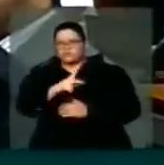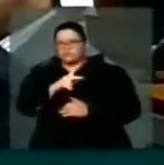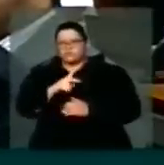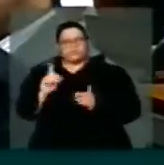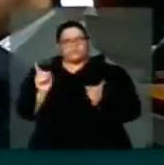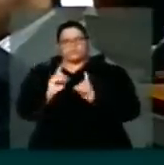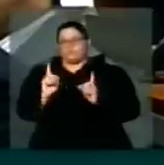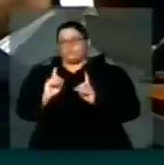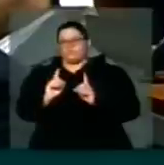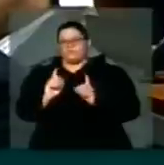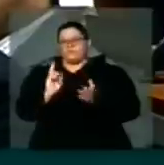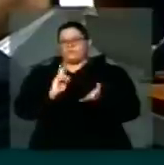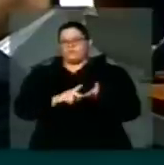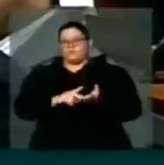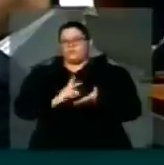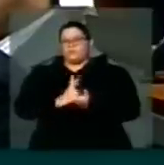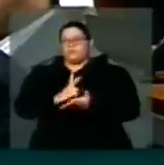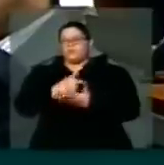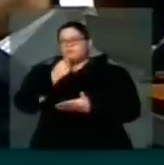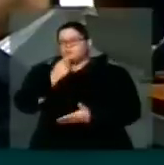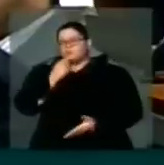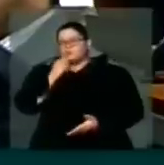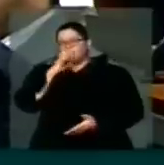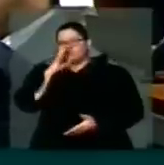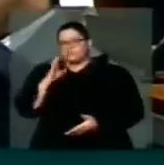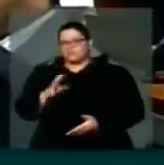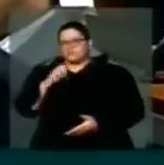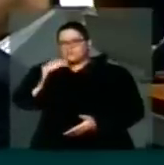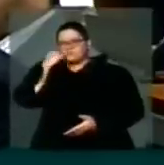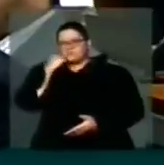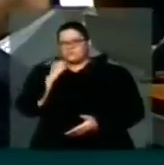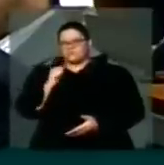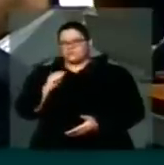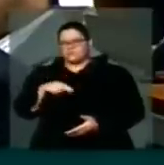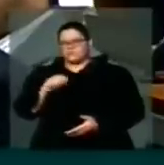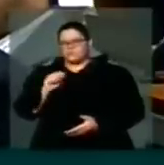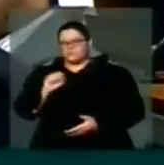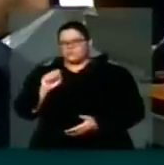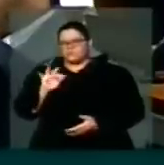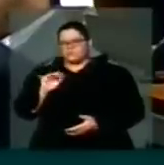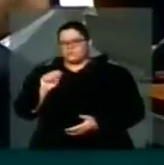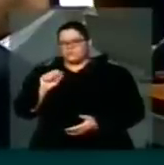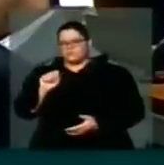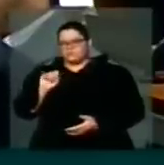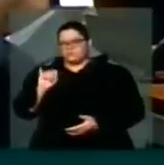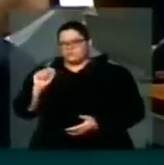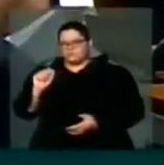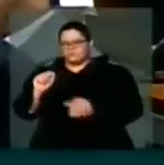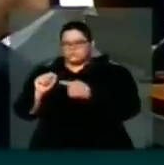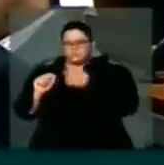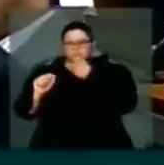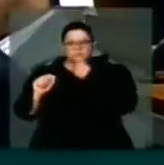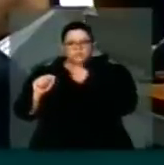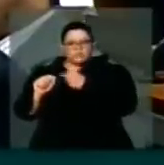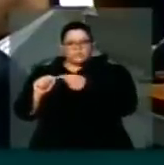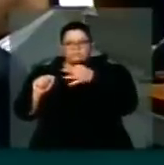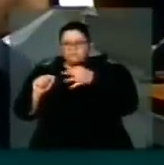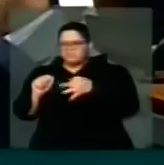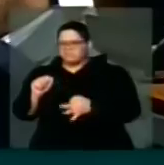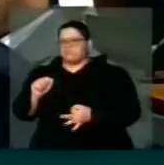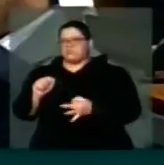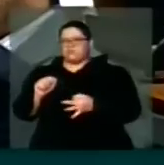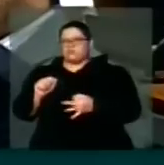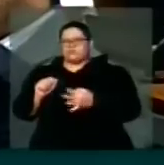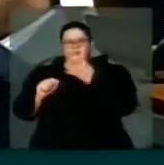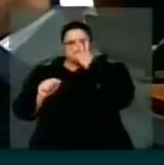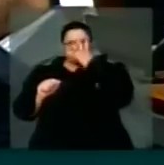denunciou o senador Anastasia, sinônimo de retidão e caráter nesse país, reconhecido até mesmo